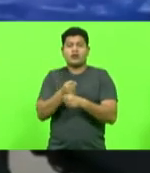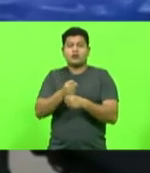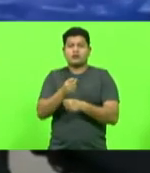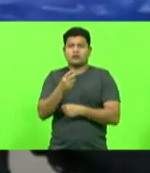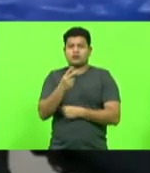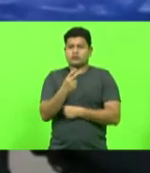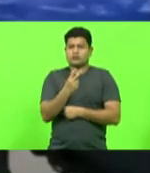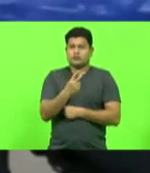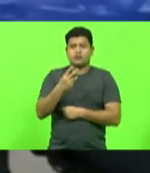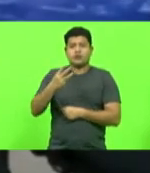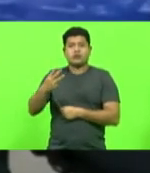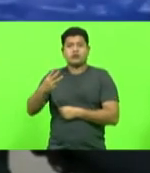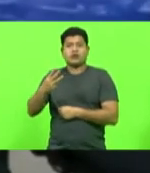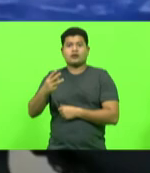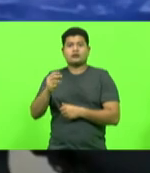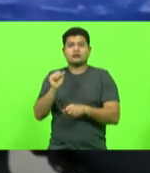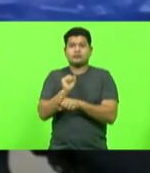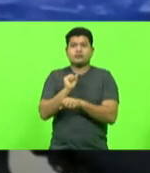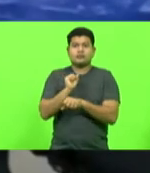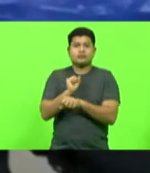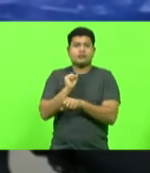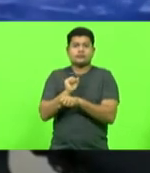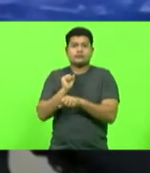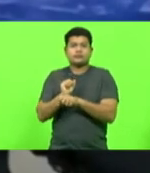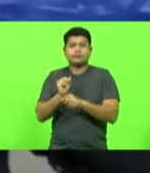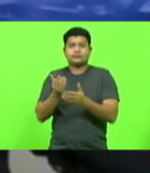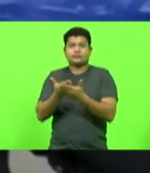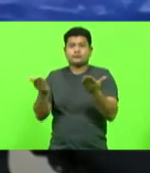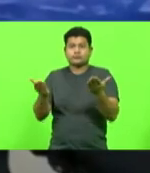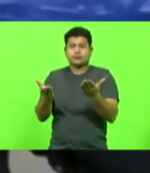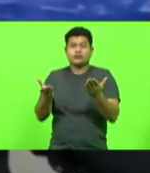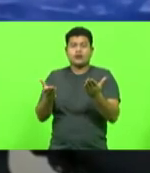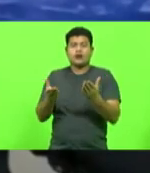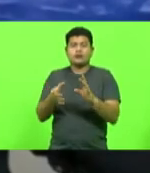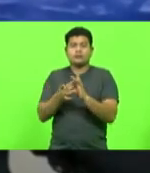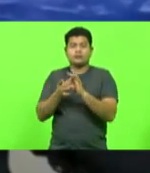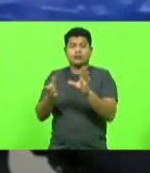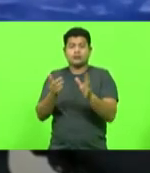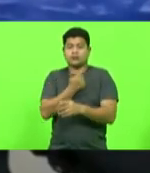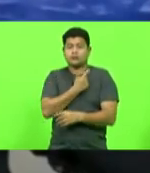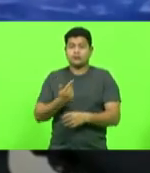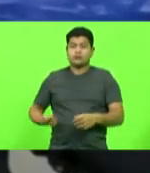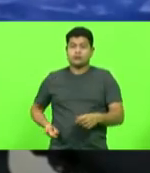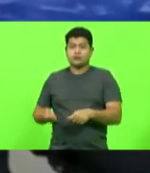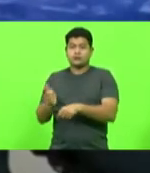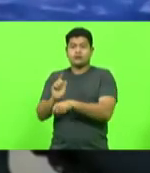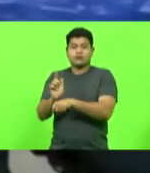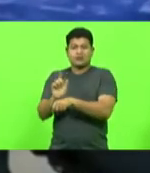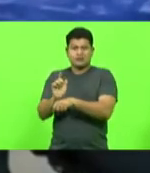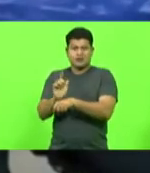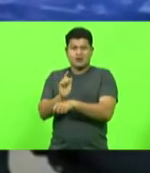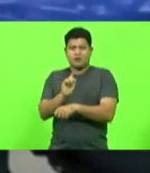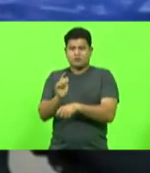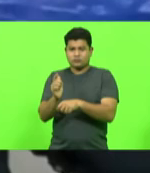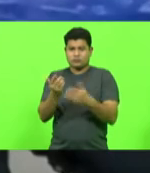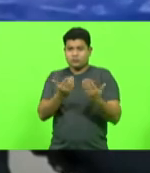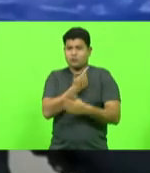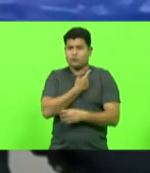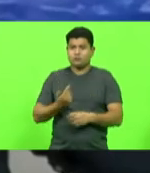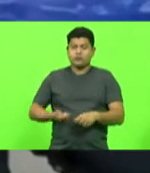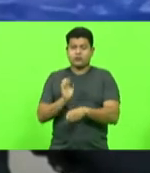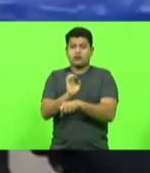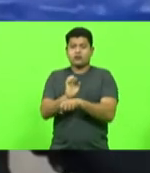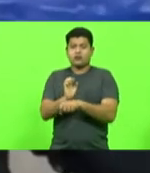um desenrolar de uma gestão estadual para que esse Capacita Suas aconteça, né? Para que a